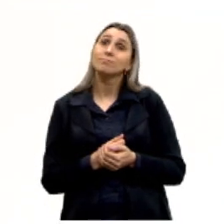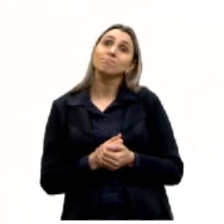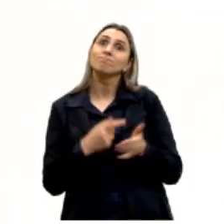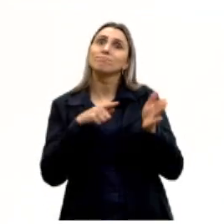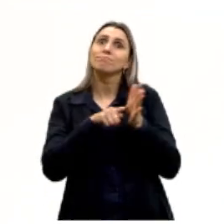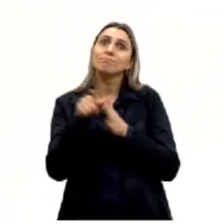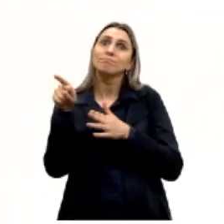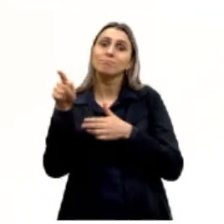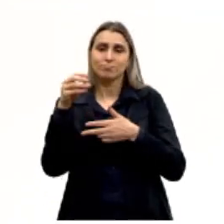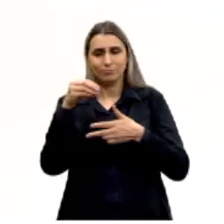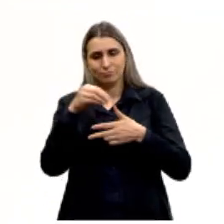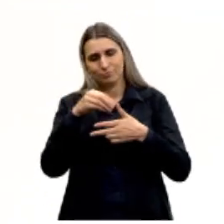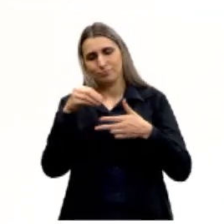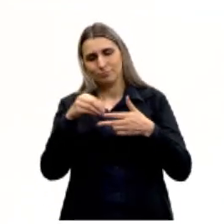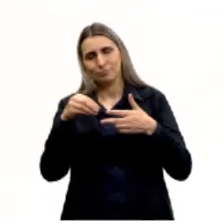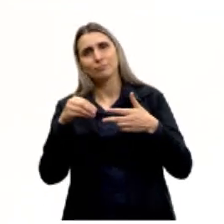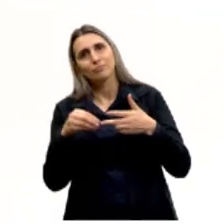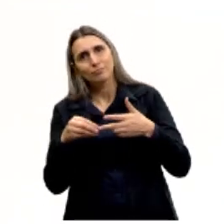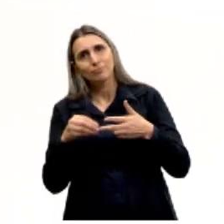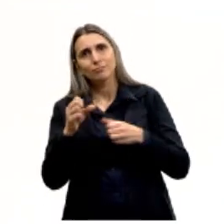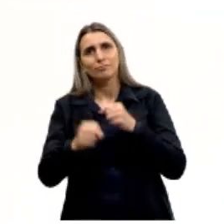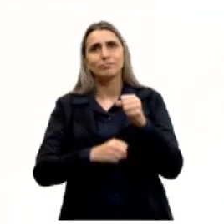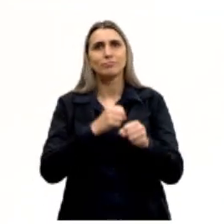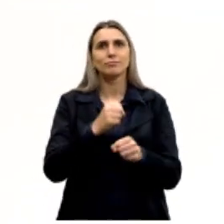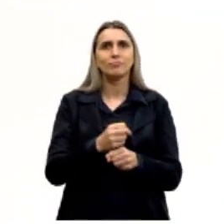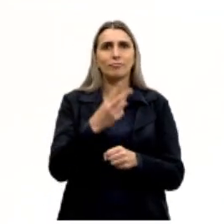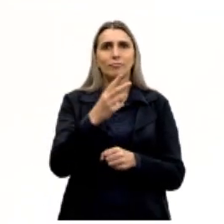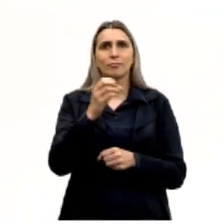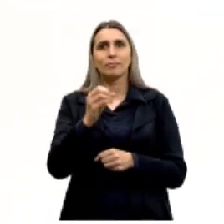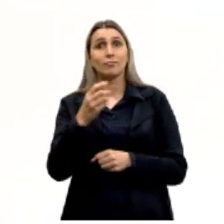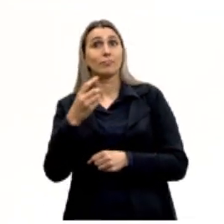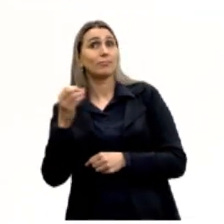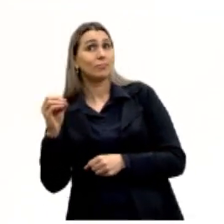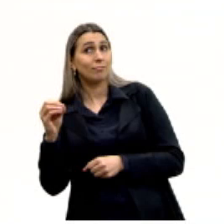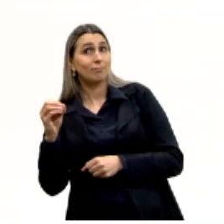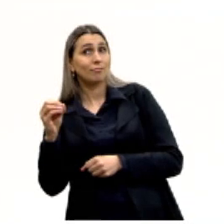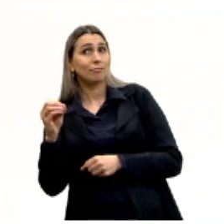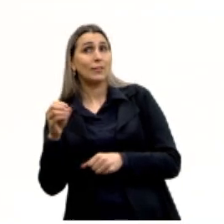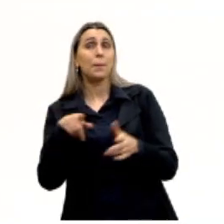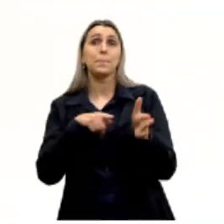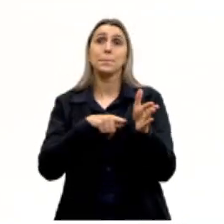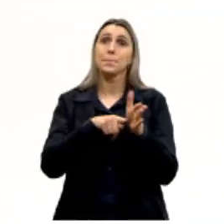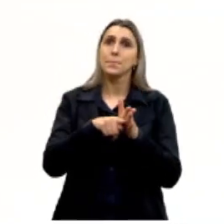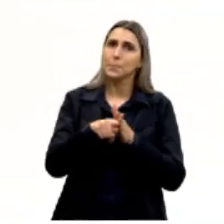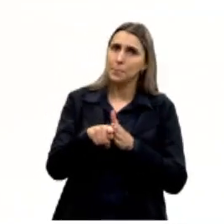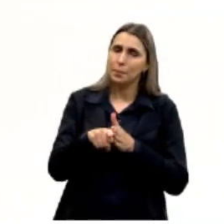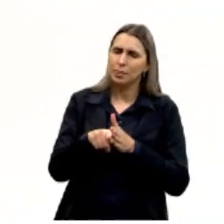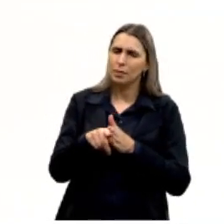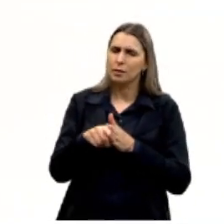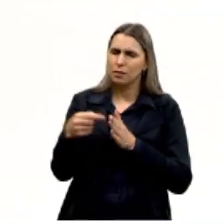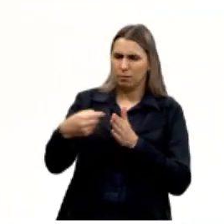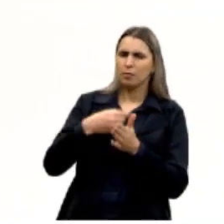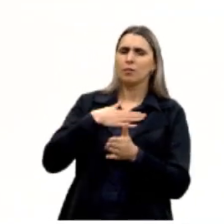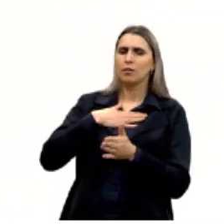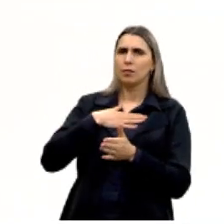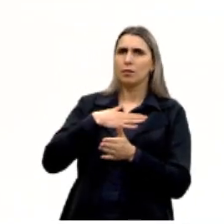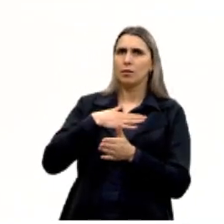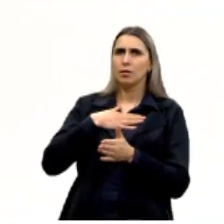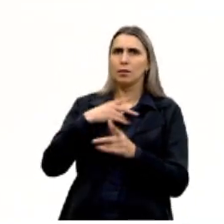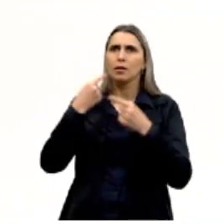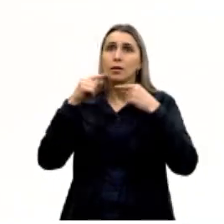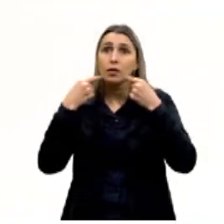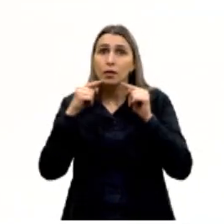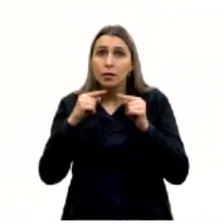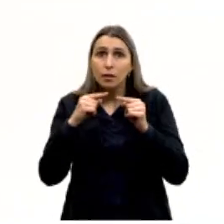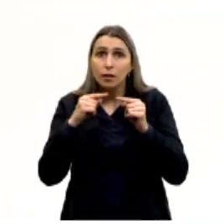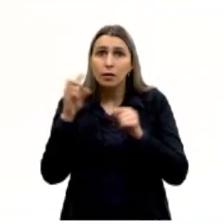questão na do Enem de 2010 por que a pergunta que me fizeram a